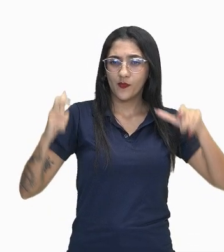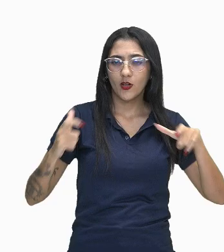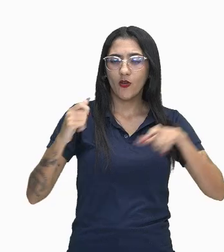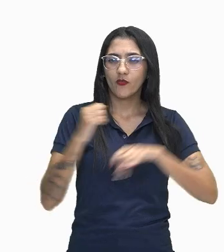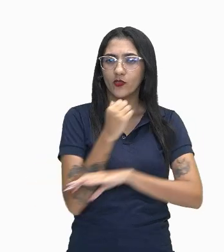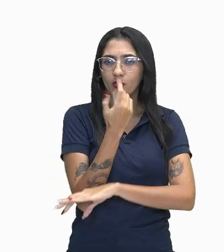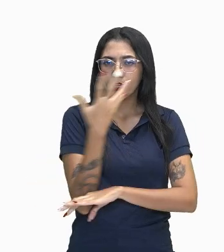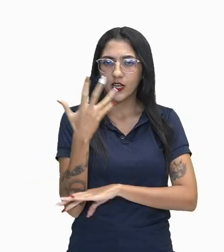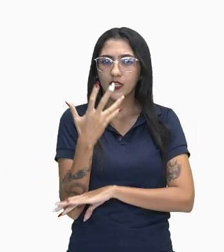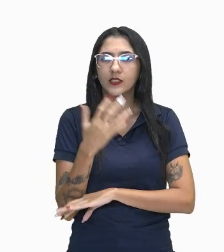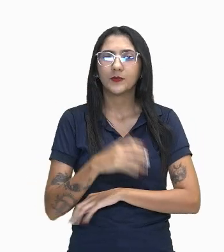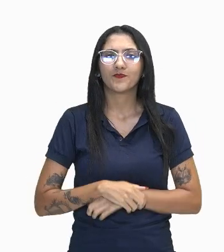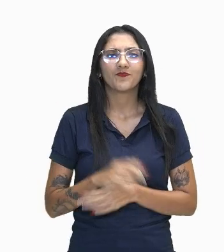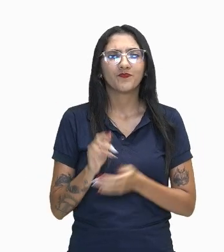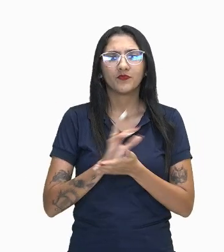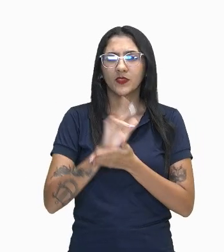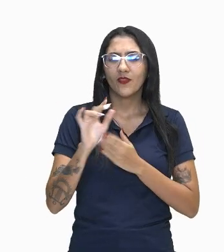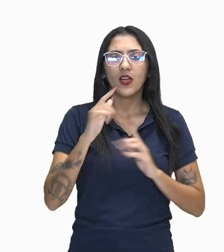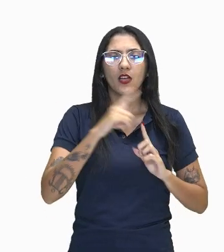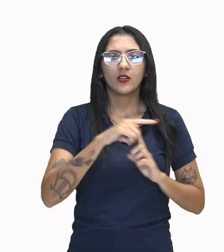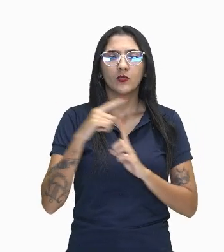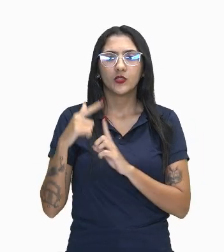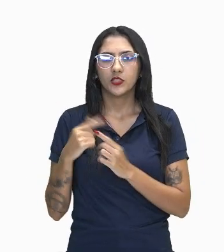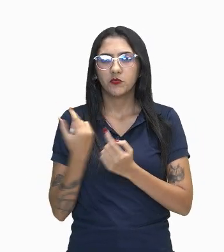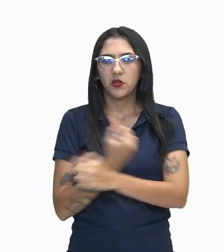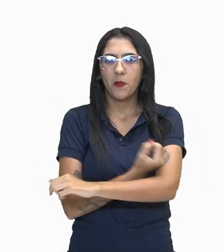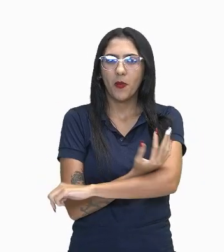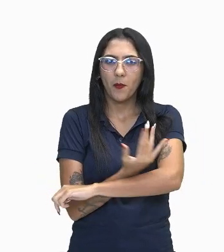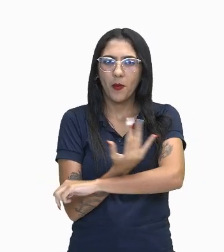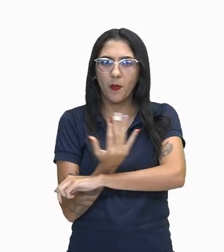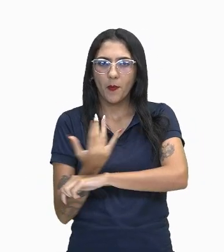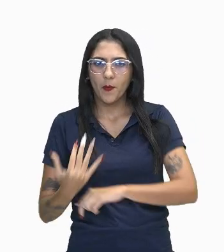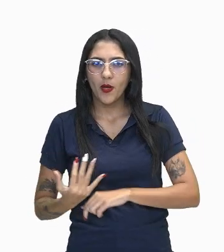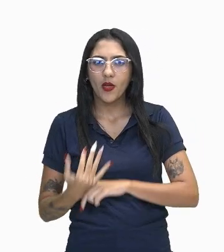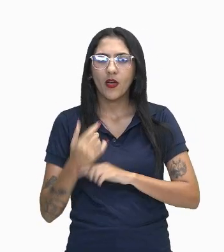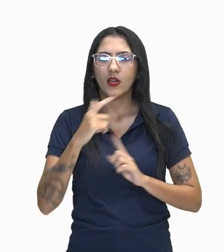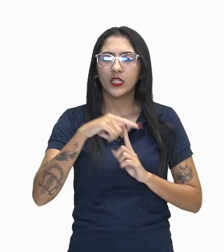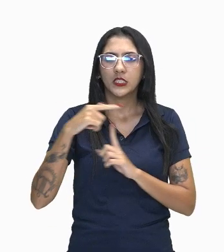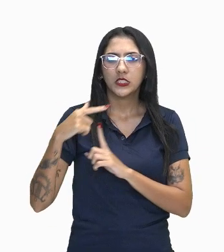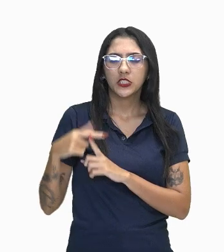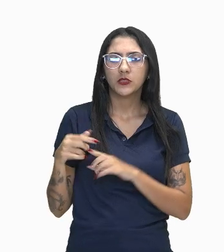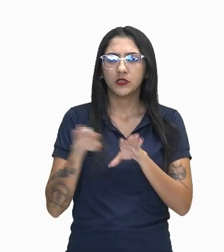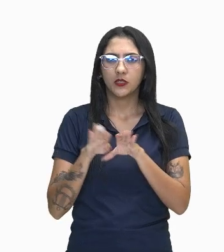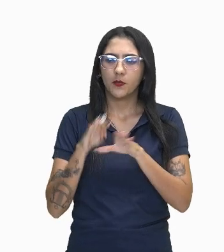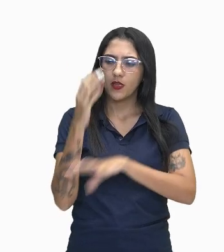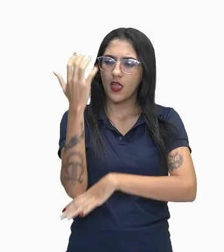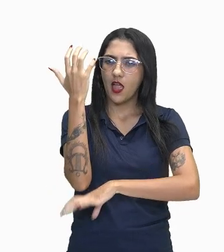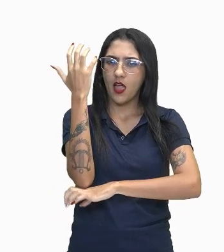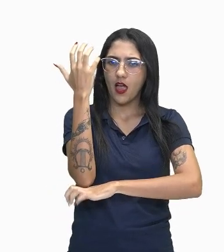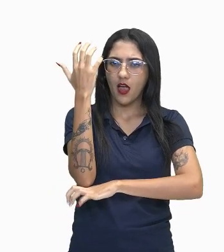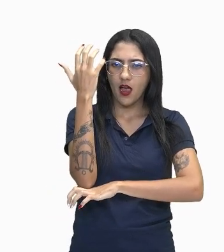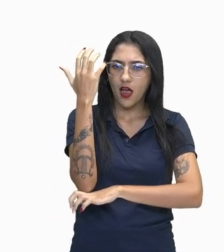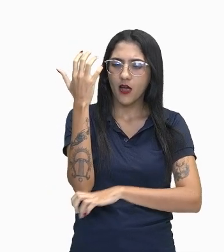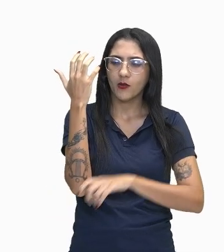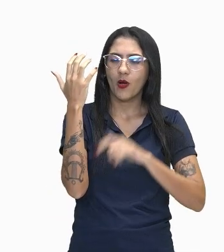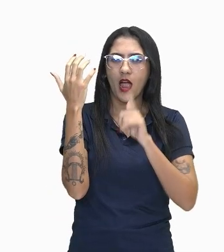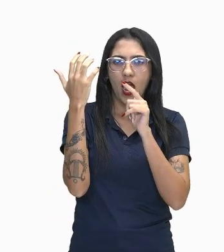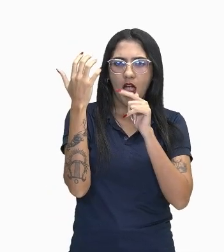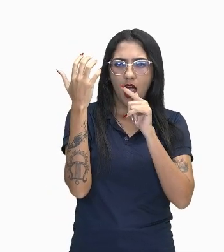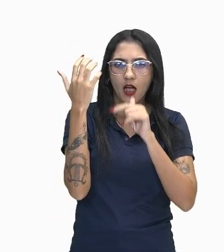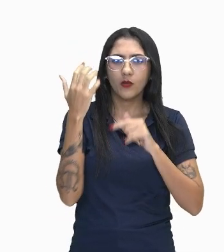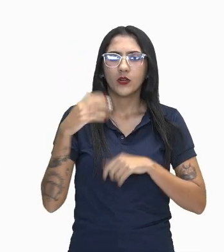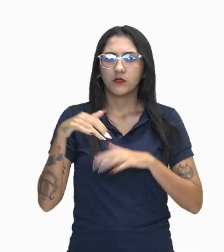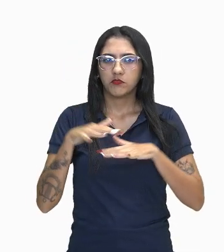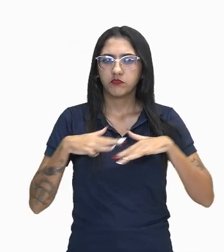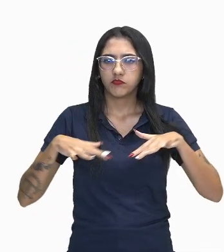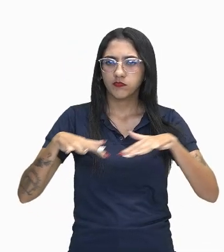uma vegetação variada que inclui matas ciliares, igapós, igarapés e matas